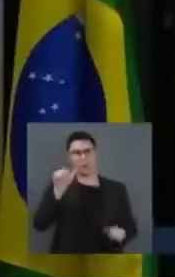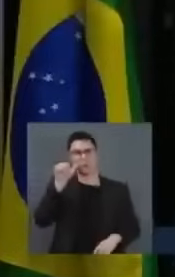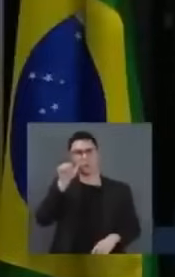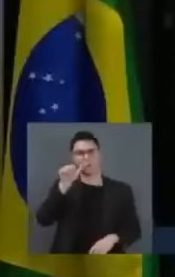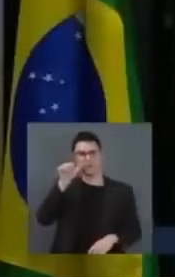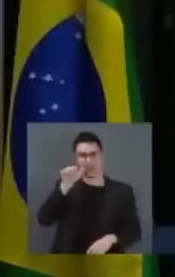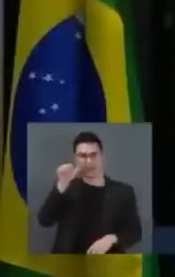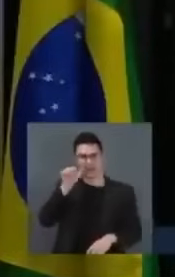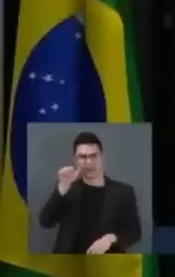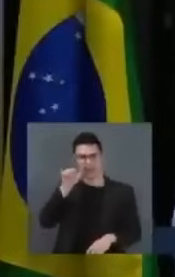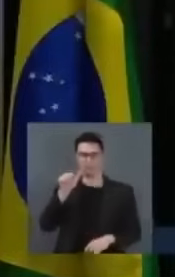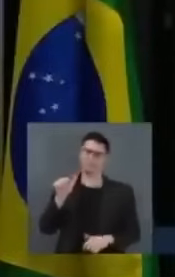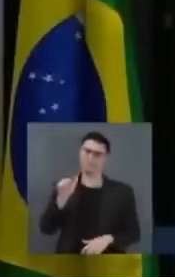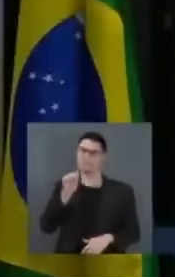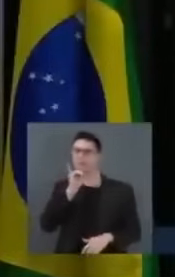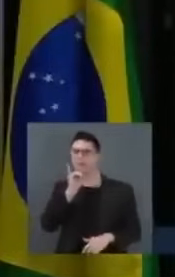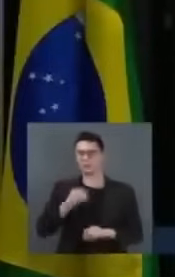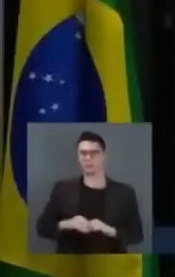procura